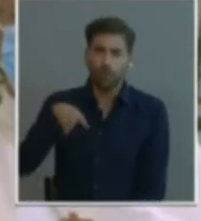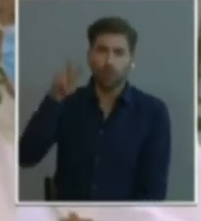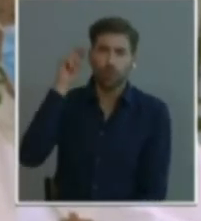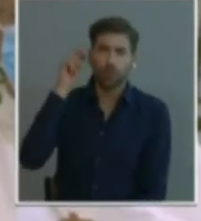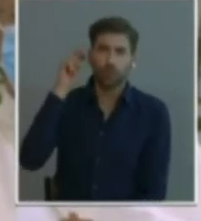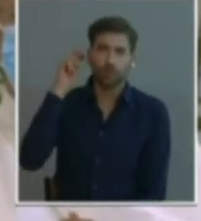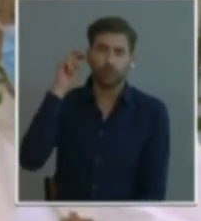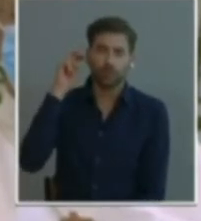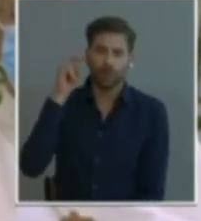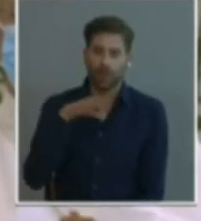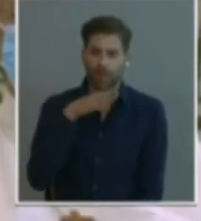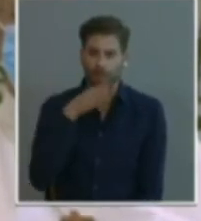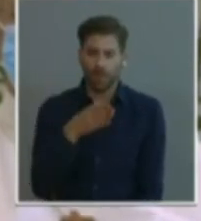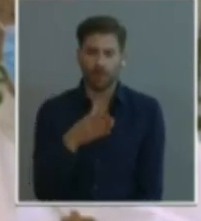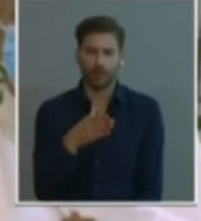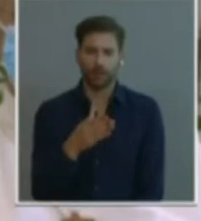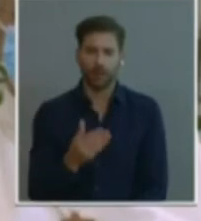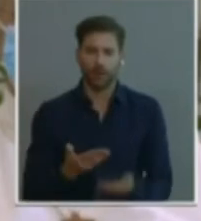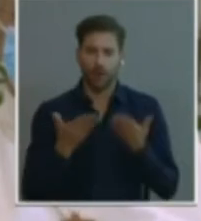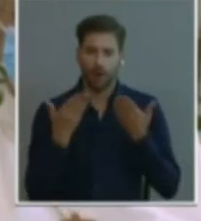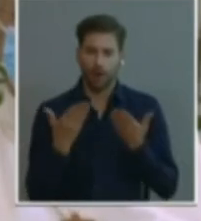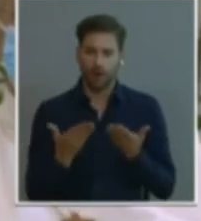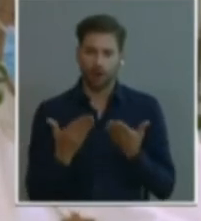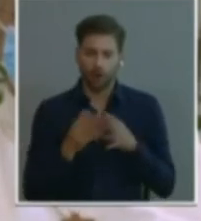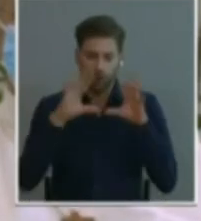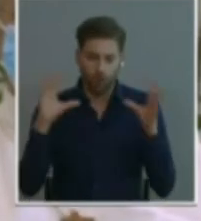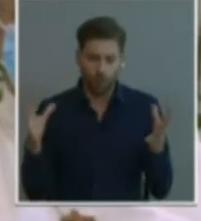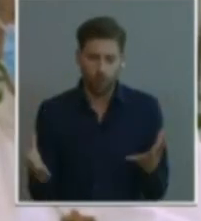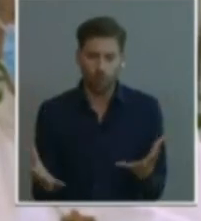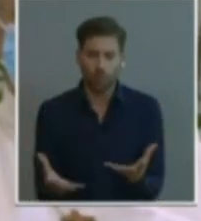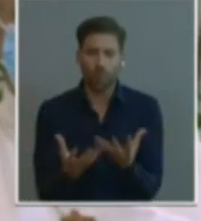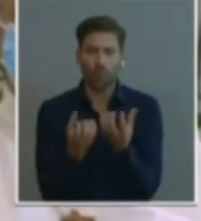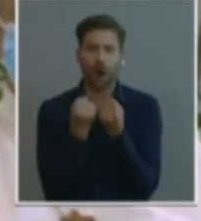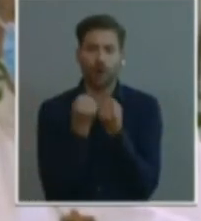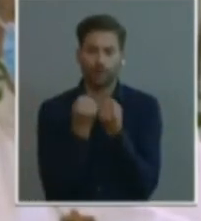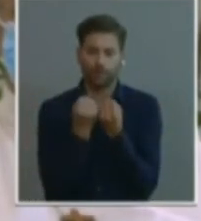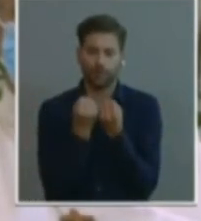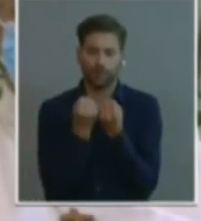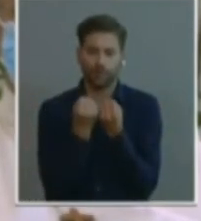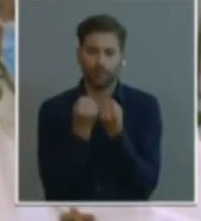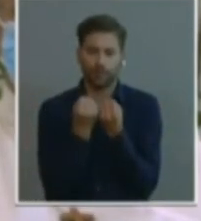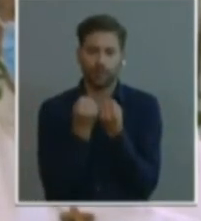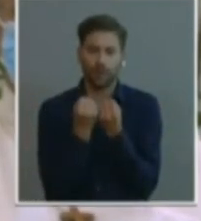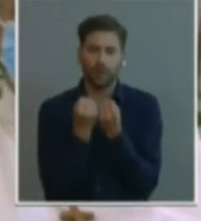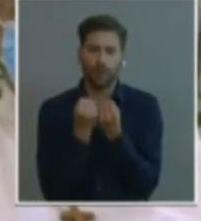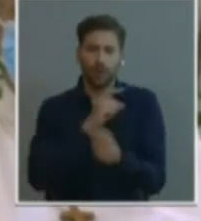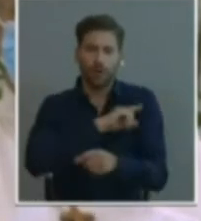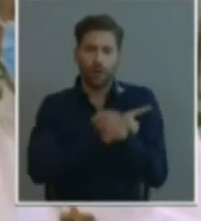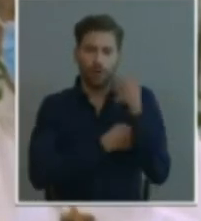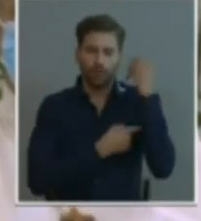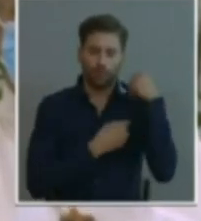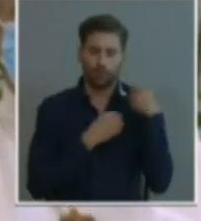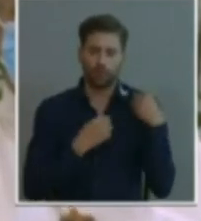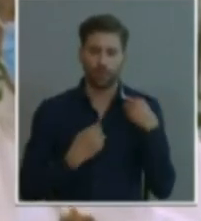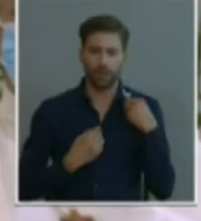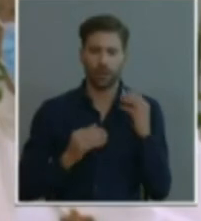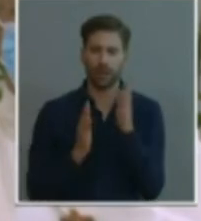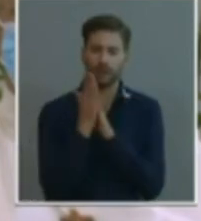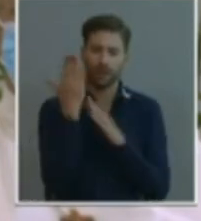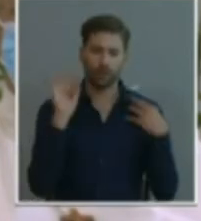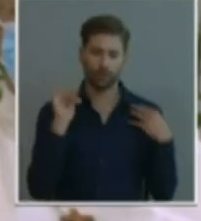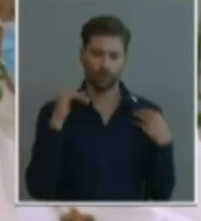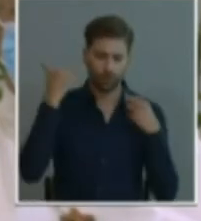céu: agora chegou a salvação, o poder e a realeza do nosso Deus e